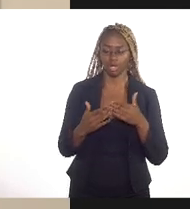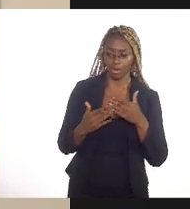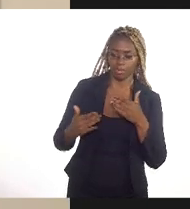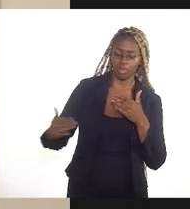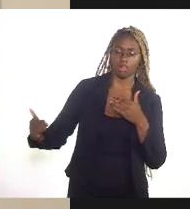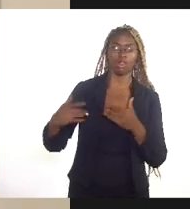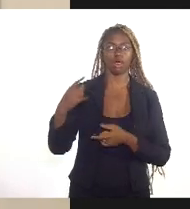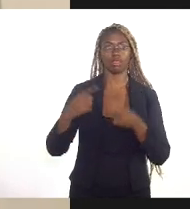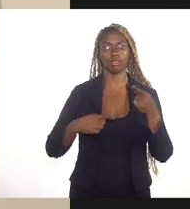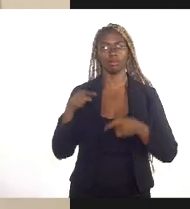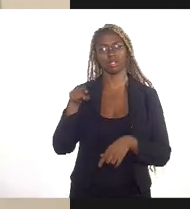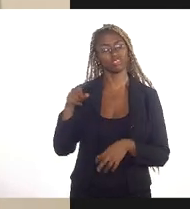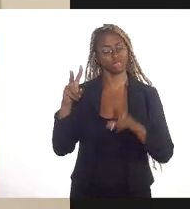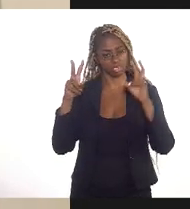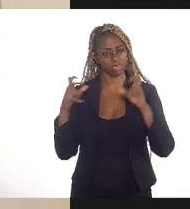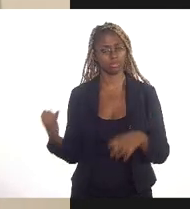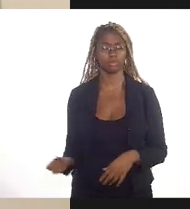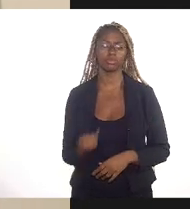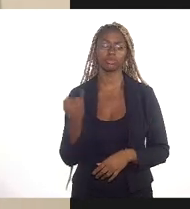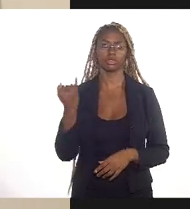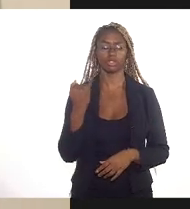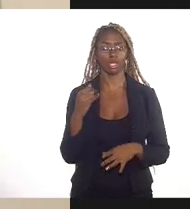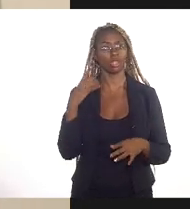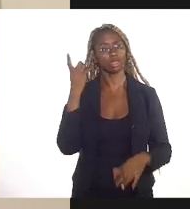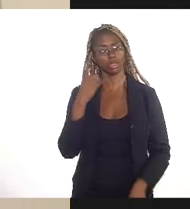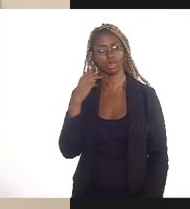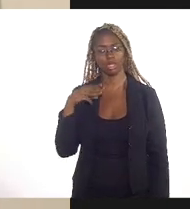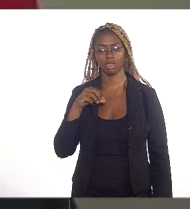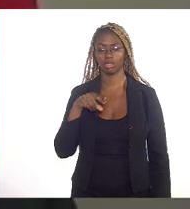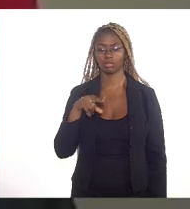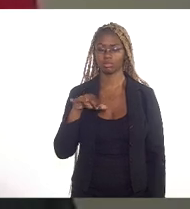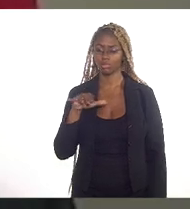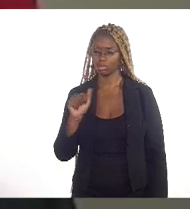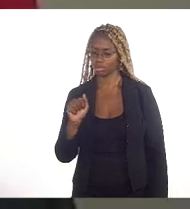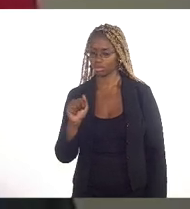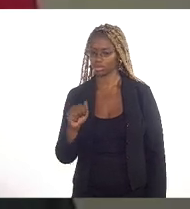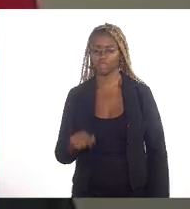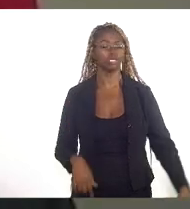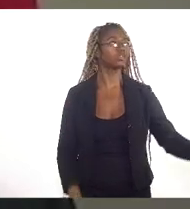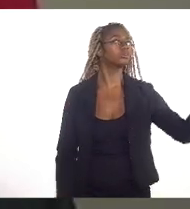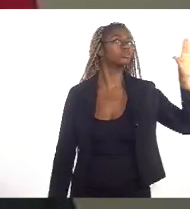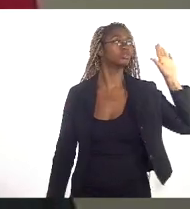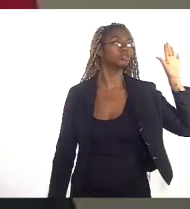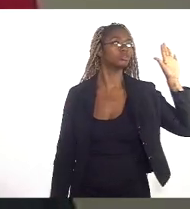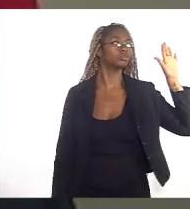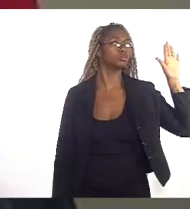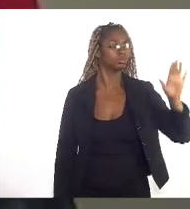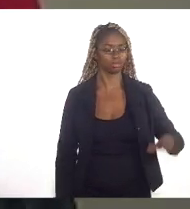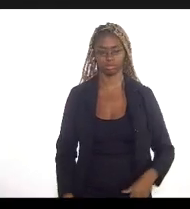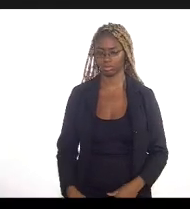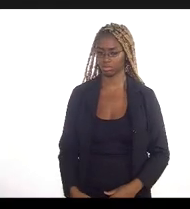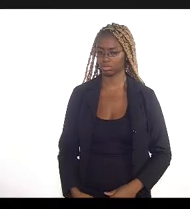tão importante. Deputada Mônica... Presidente, questão de ordem, por favor.